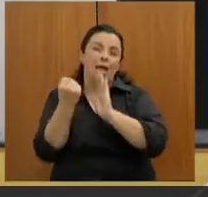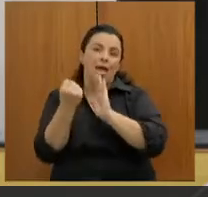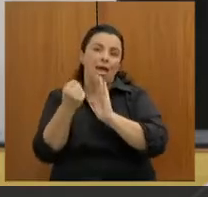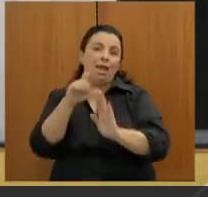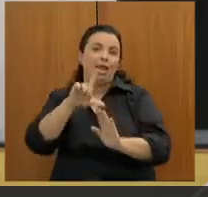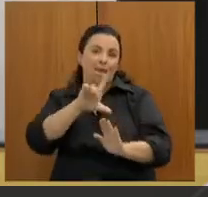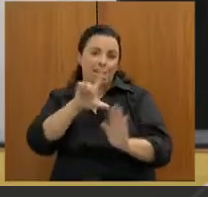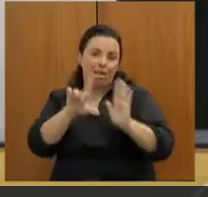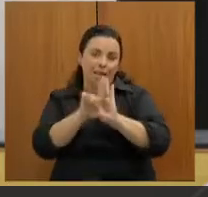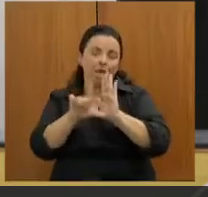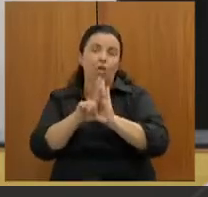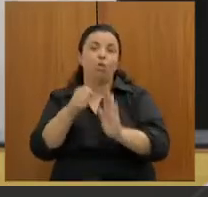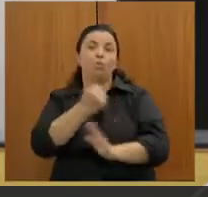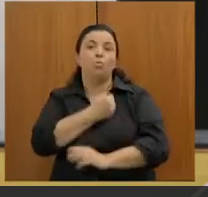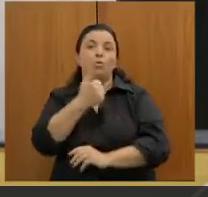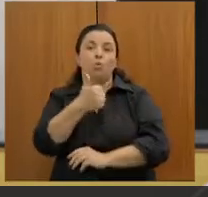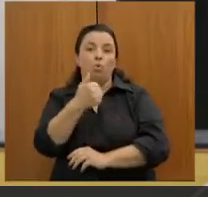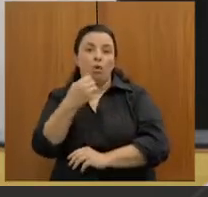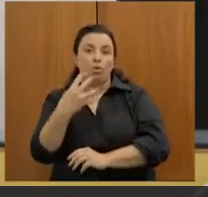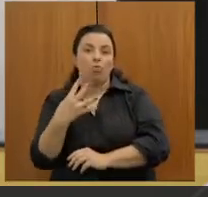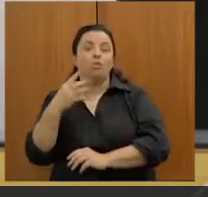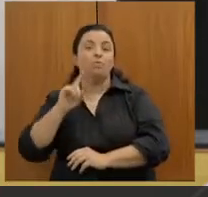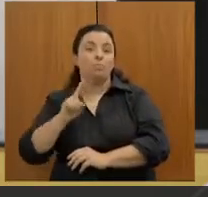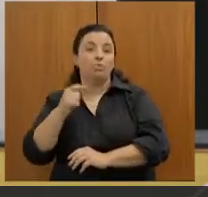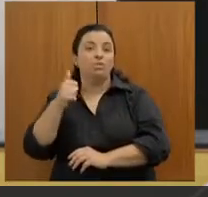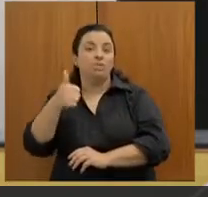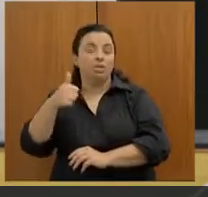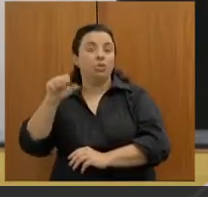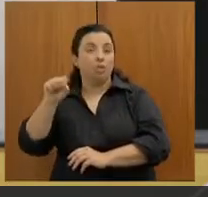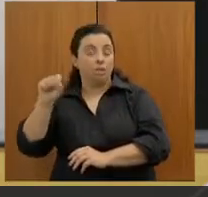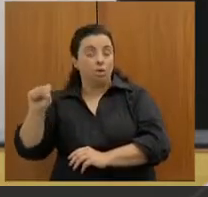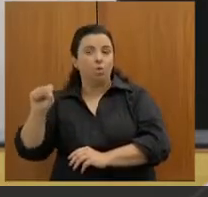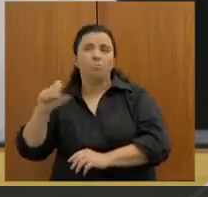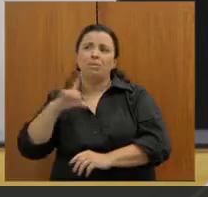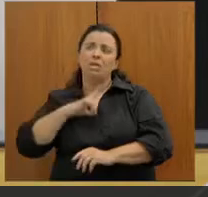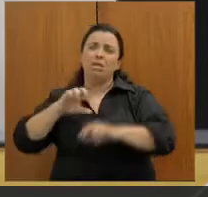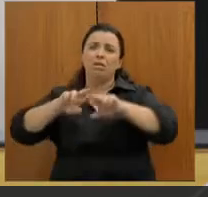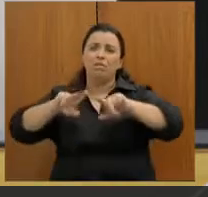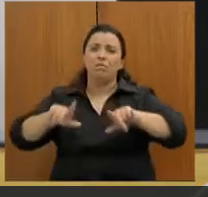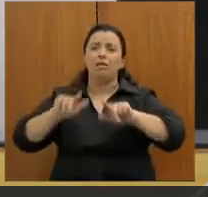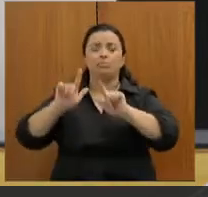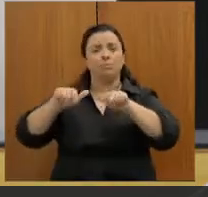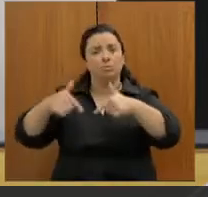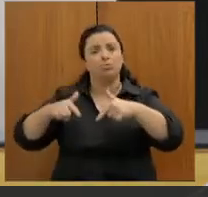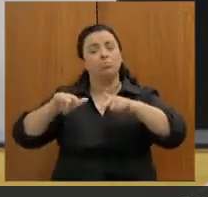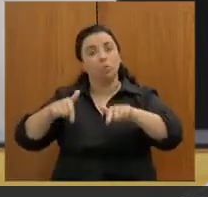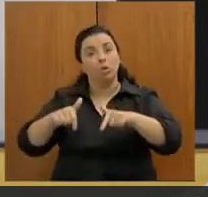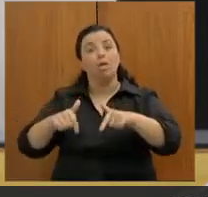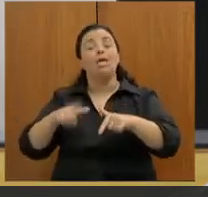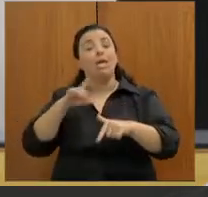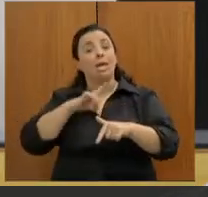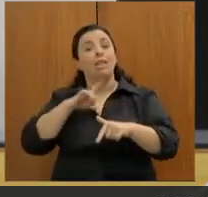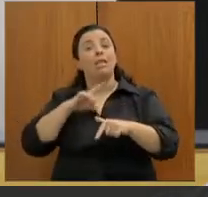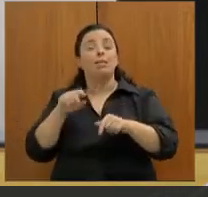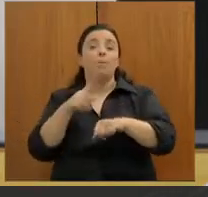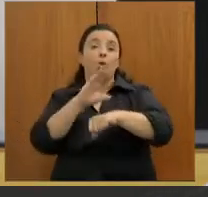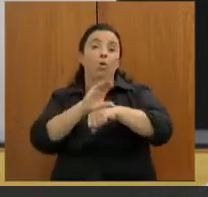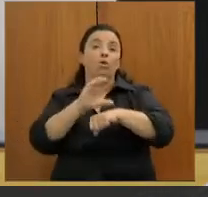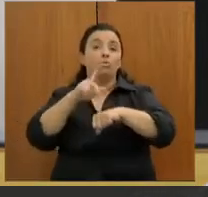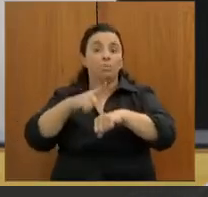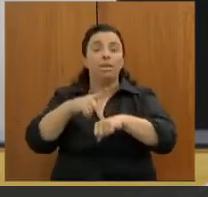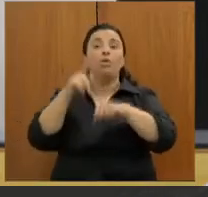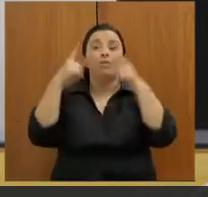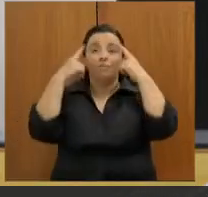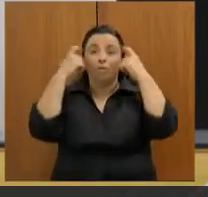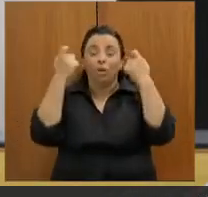500 e outras medidas prevê a inclusão no código penal da violência doméstica digo da